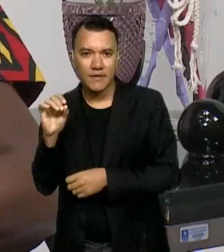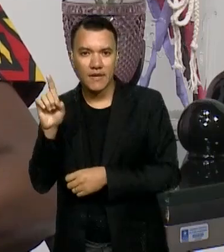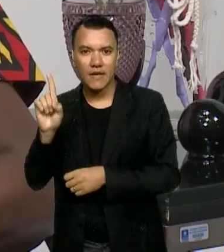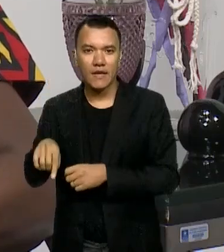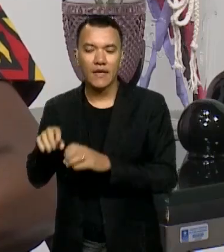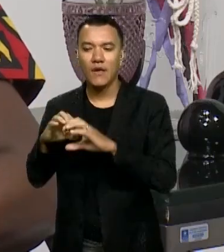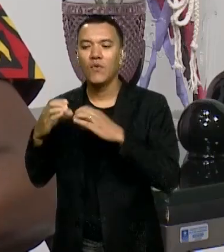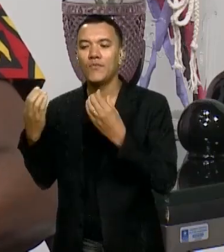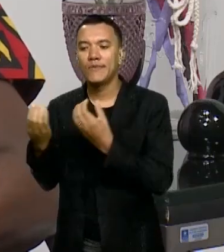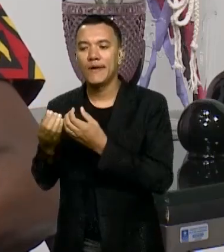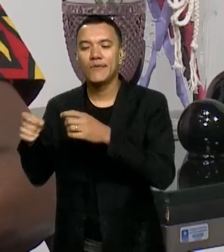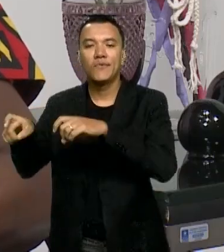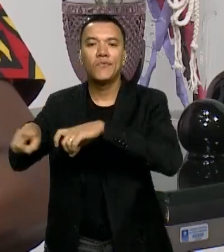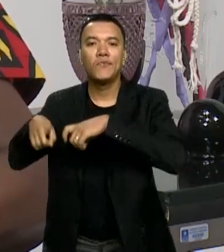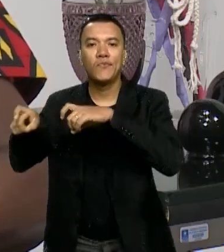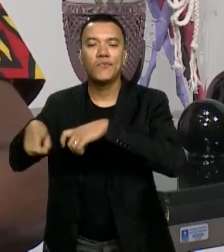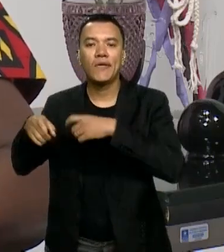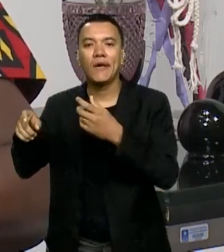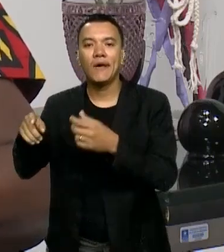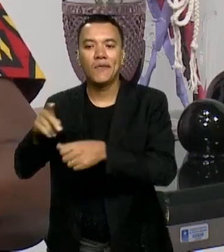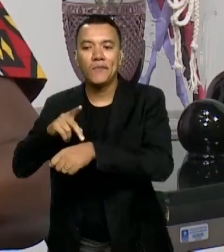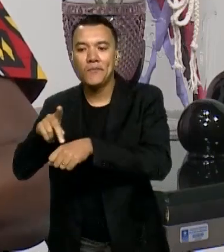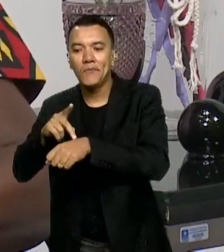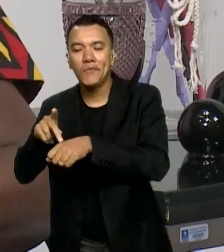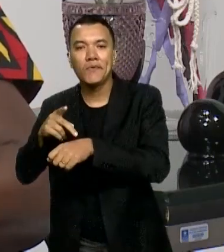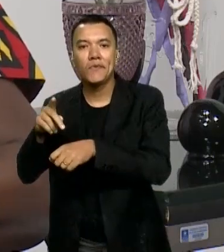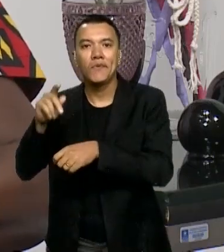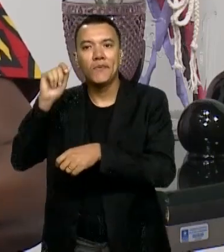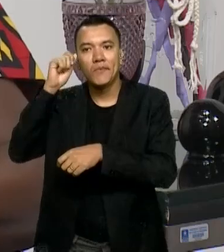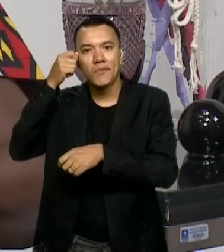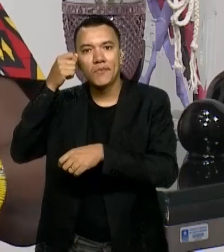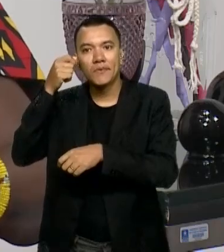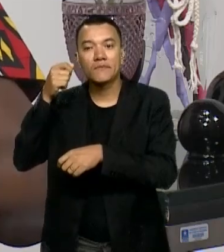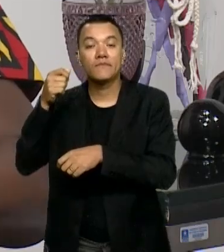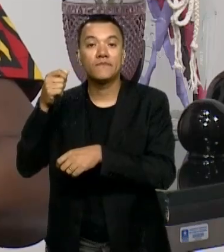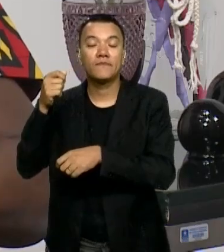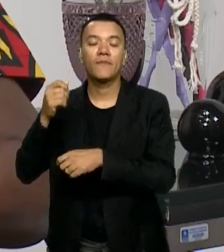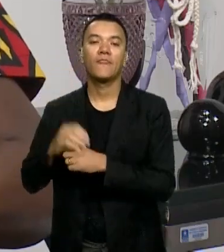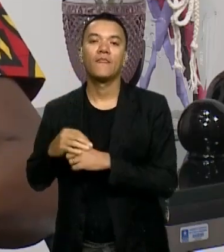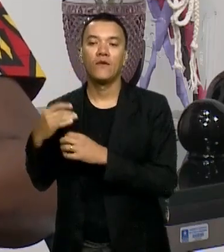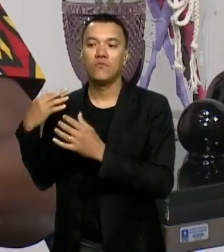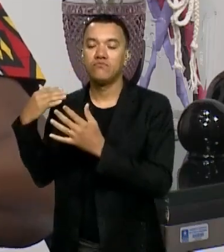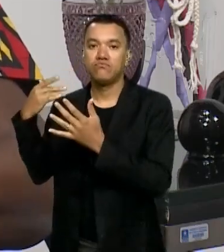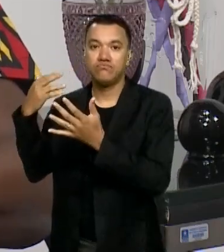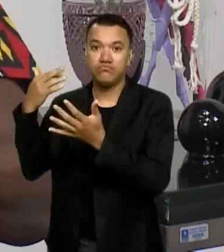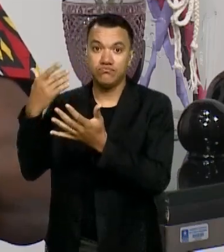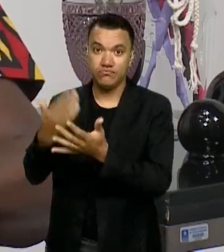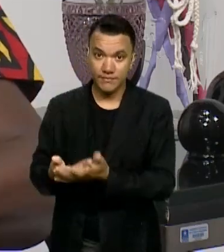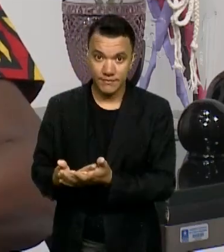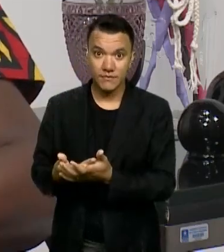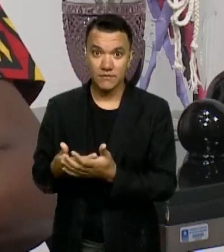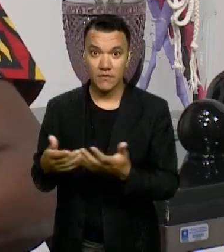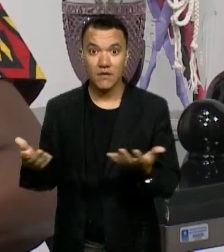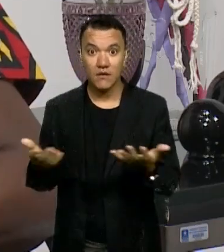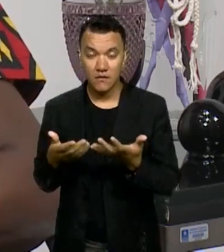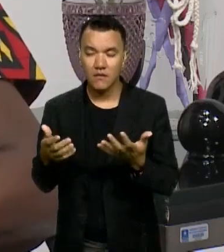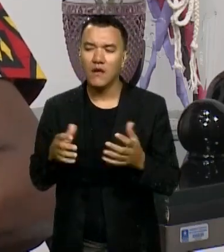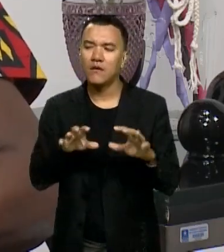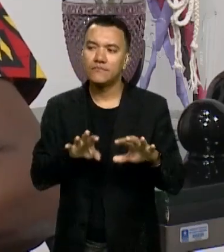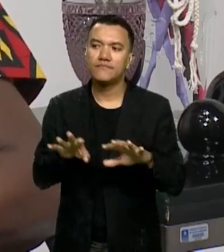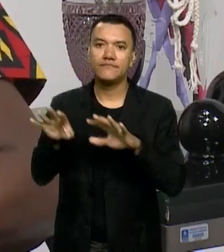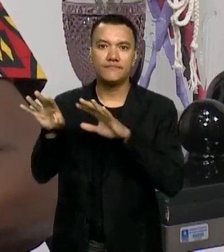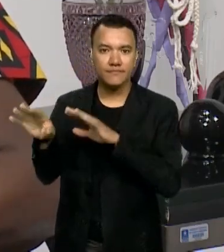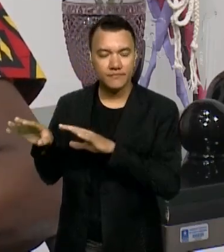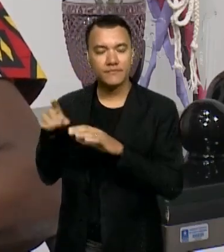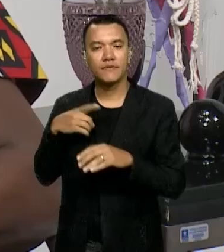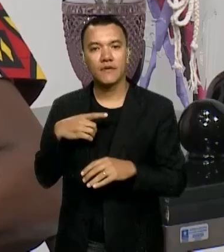comunidades rurais, comunidade de preto, comunidade de santo, no percorrer dessa luta tem dado muita